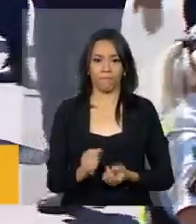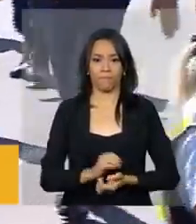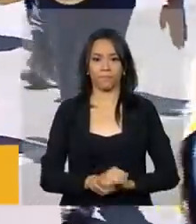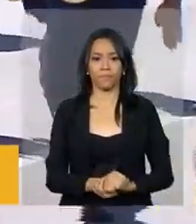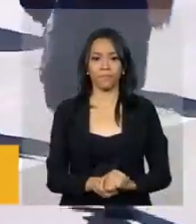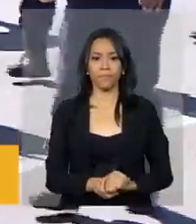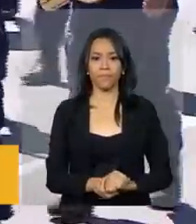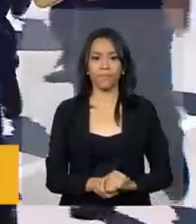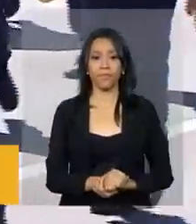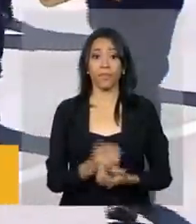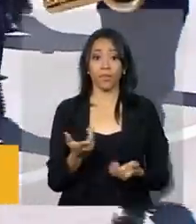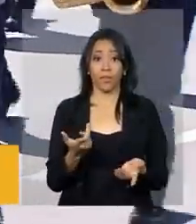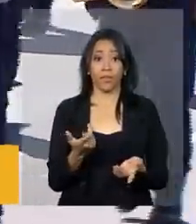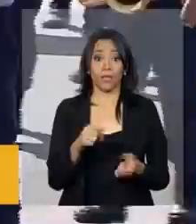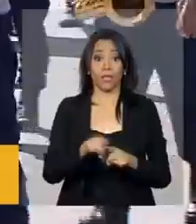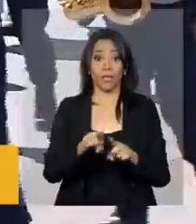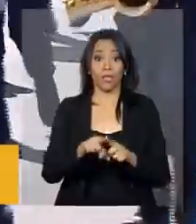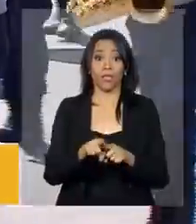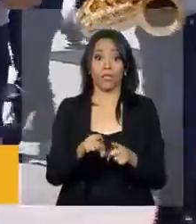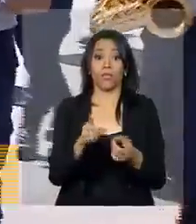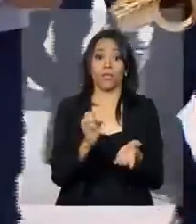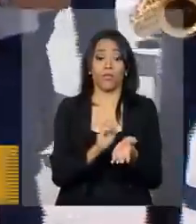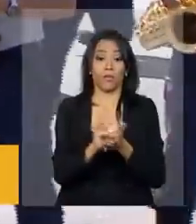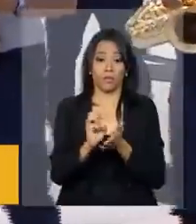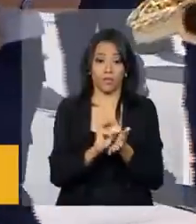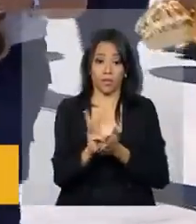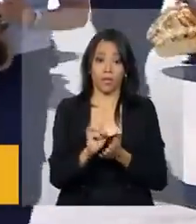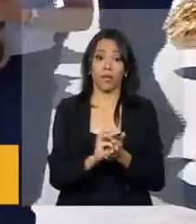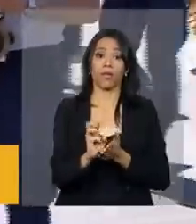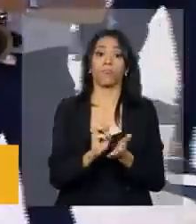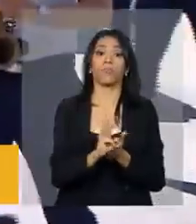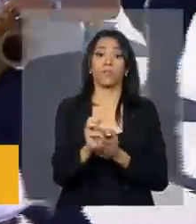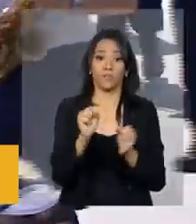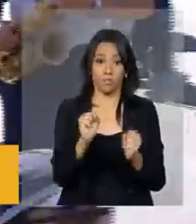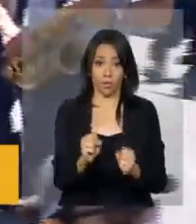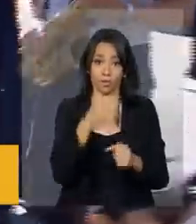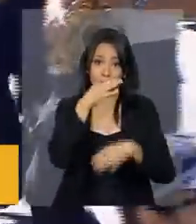nbr.gov.br. E o WhatsApp é o DDD61 e o número é o